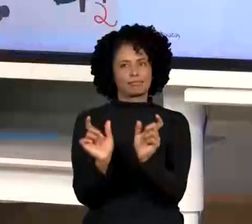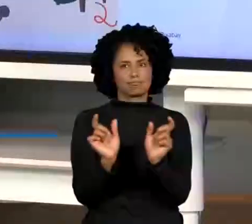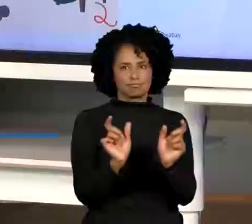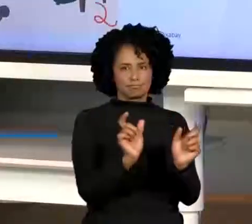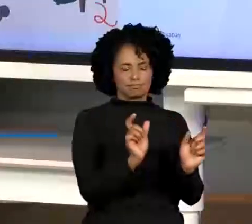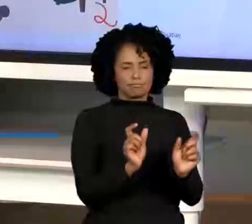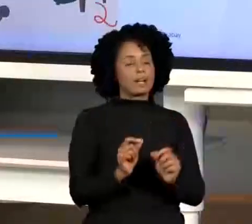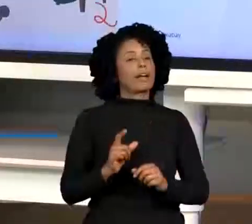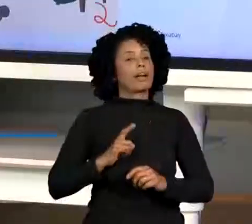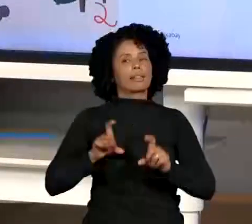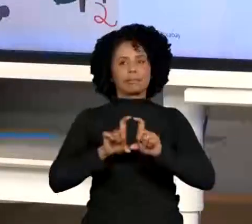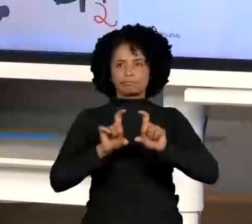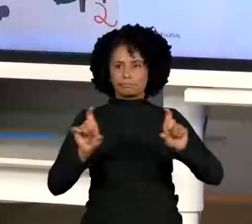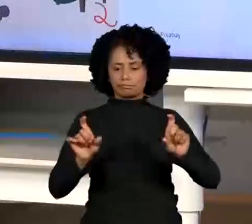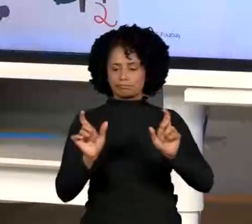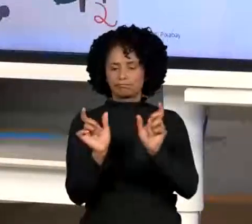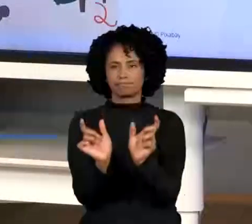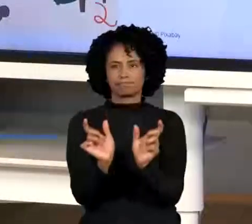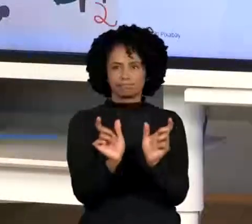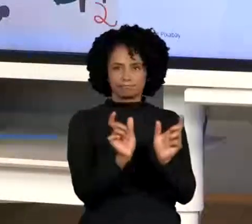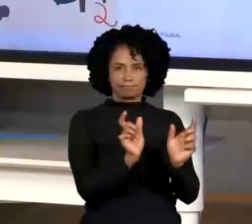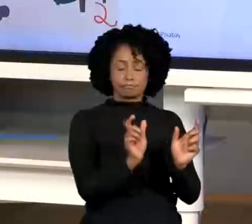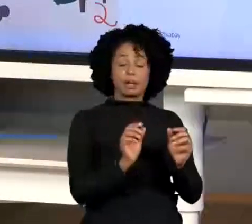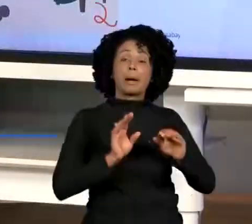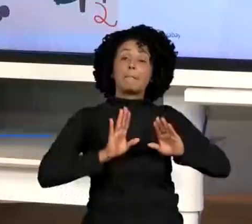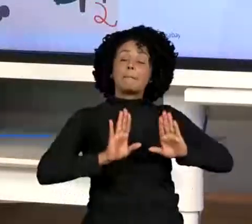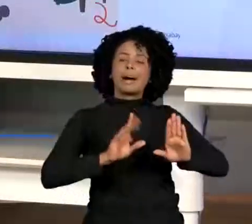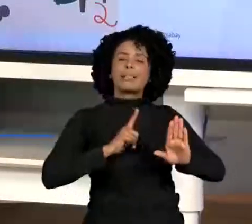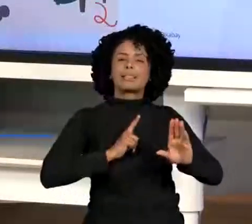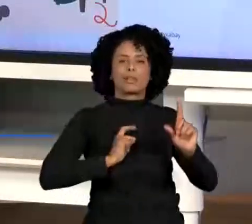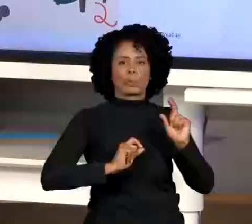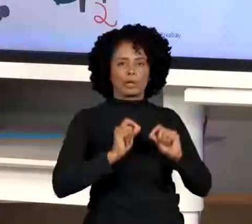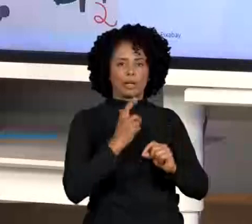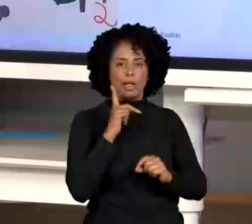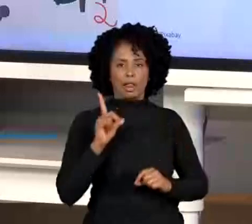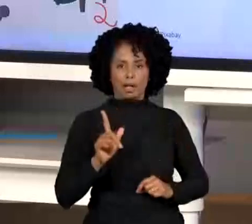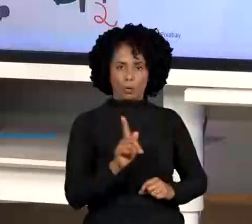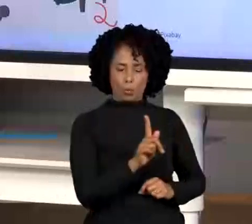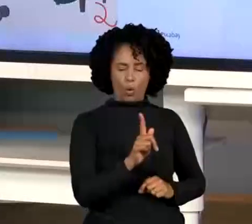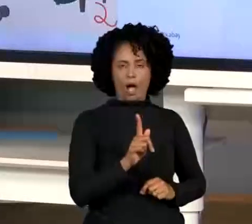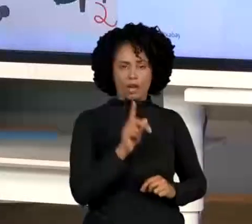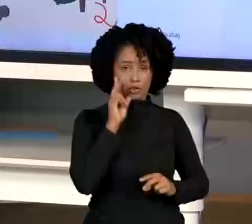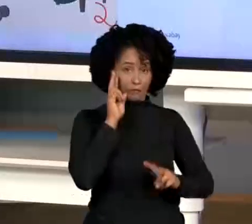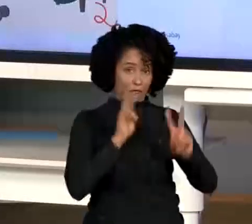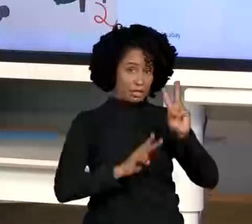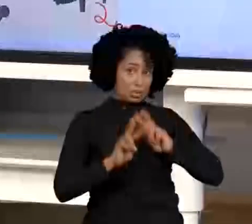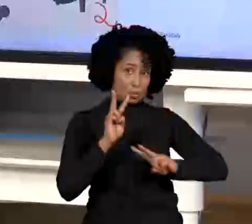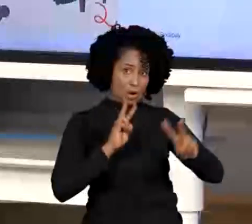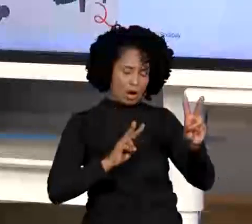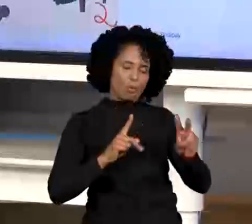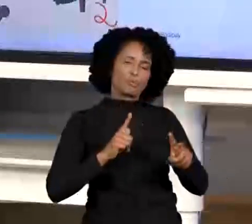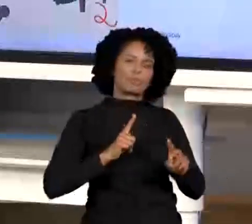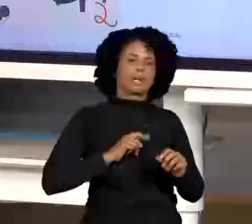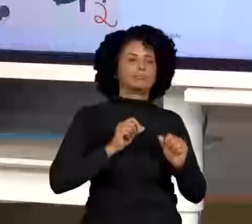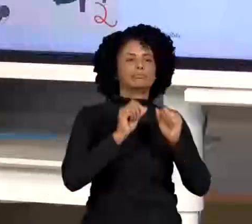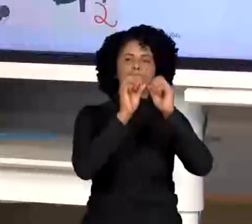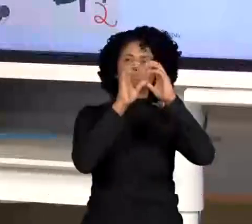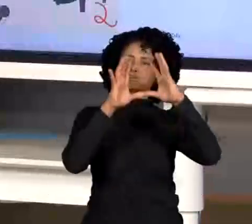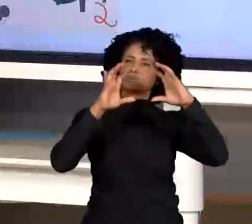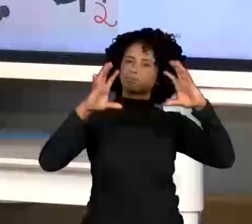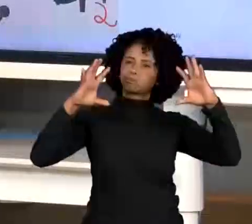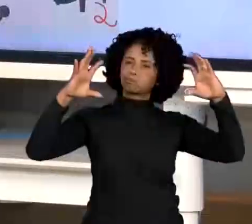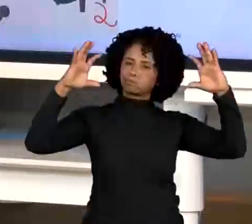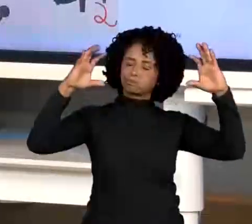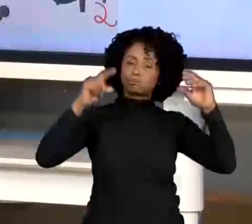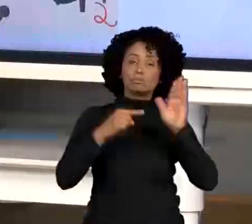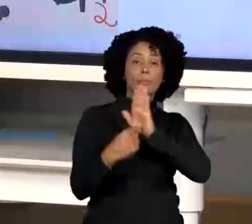linguagem verbal. E na linguagem não verbal, eu tenho desenhos, eu tenho o tipo de balão que vai indicar a